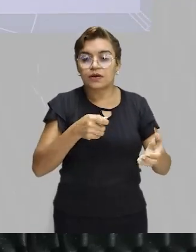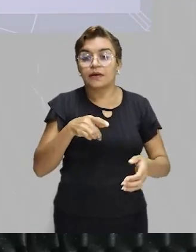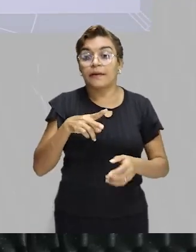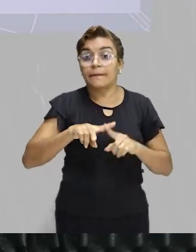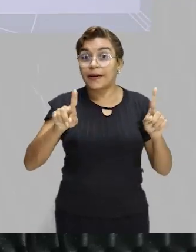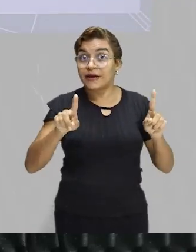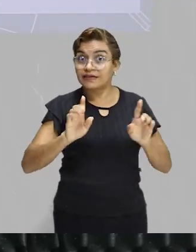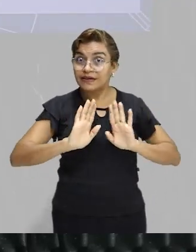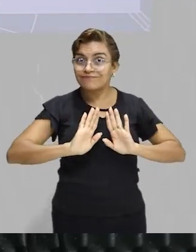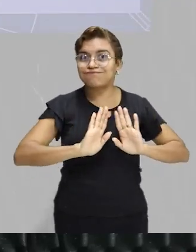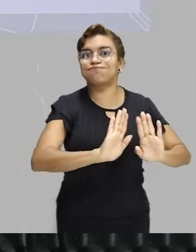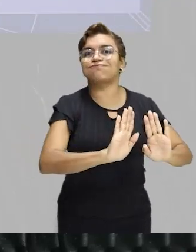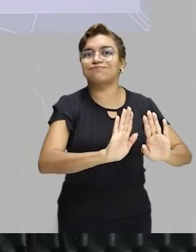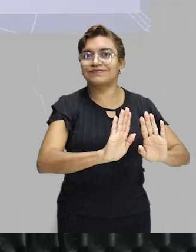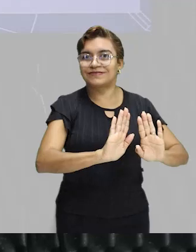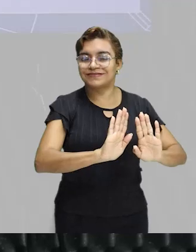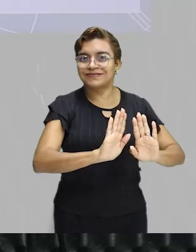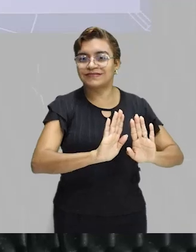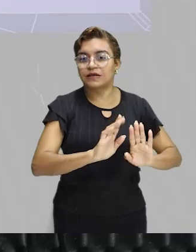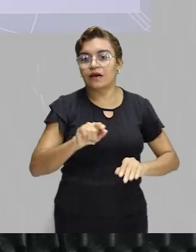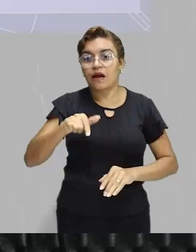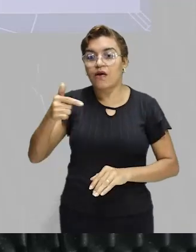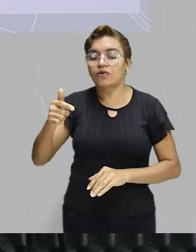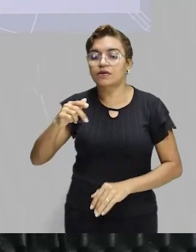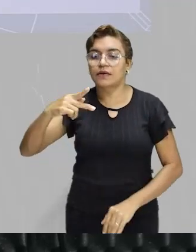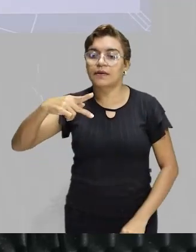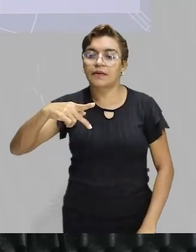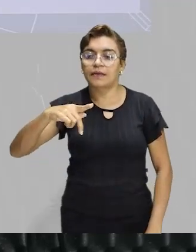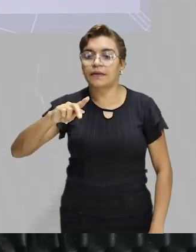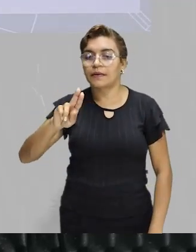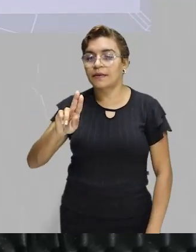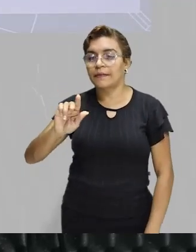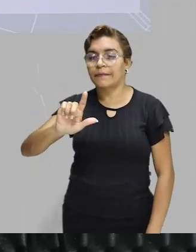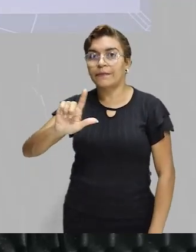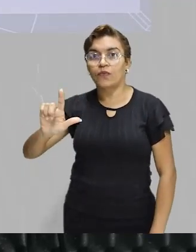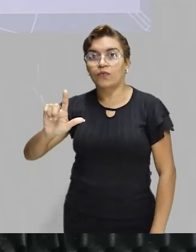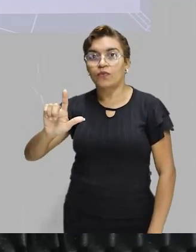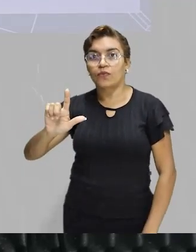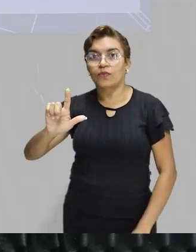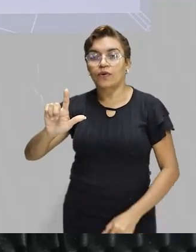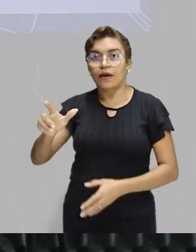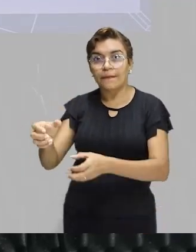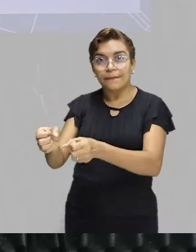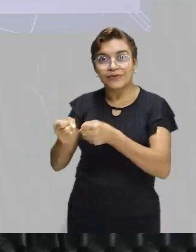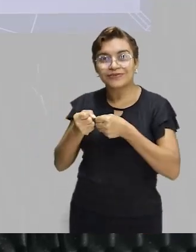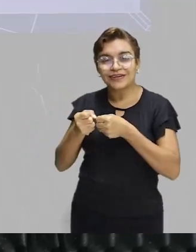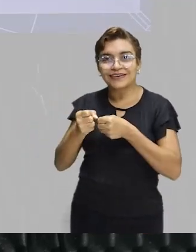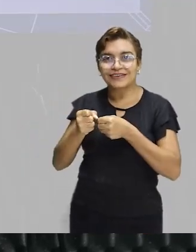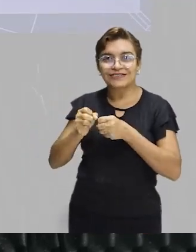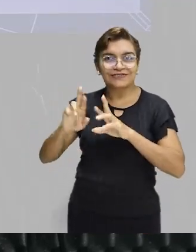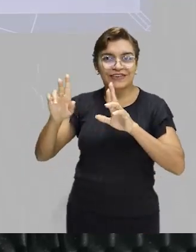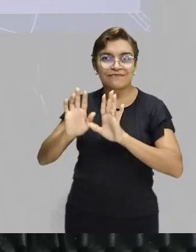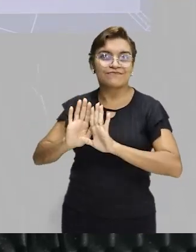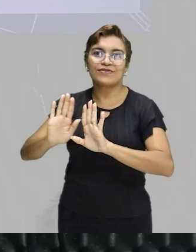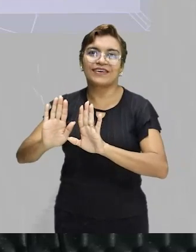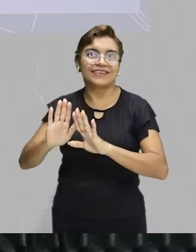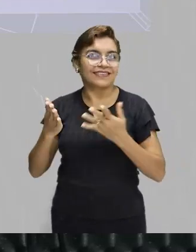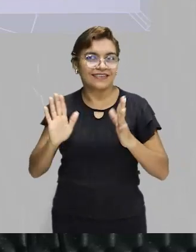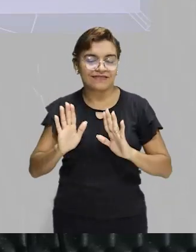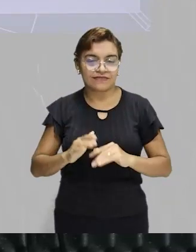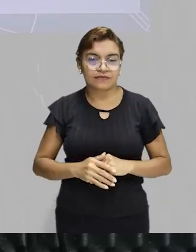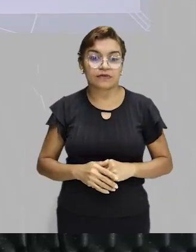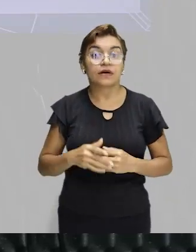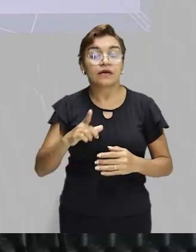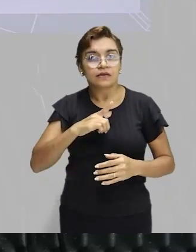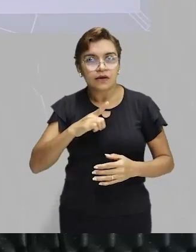pular, mas, na verdade, é puxar. Então, é essa a ideia do falso cognato. A boa notícia é que existem